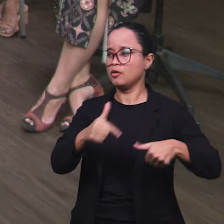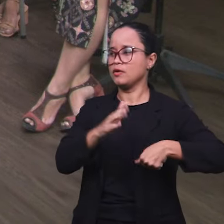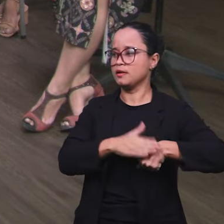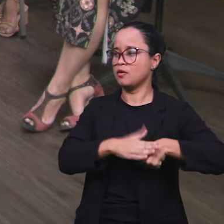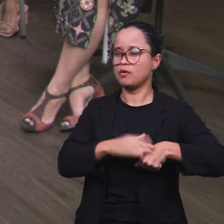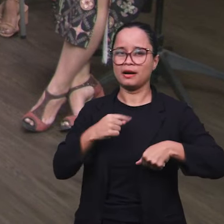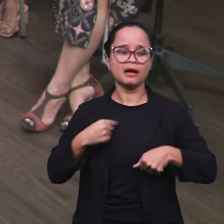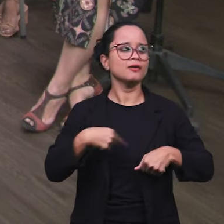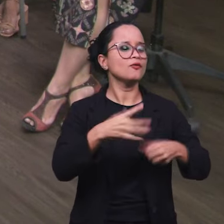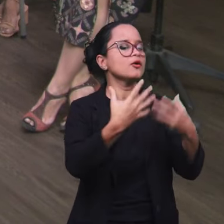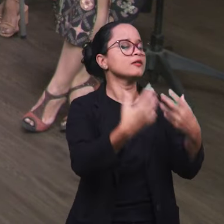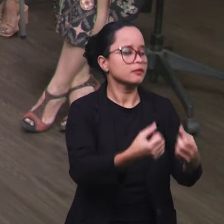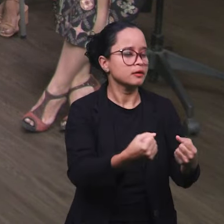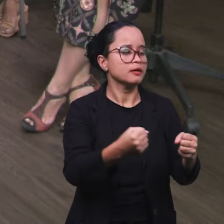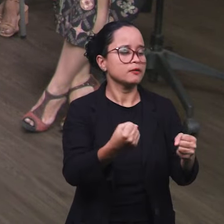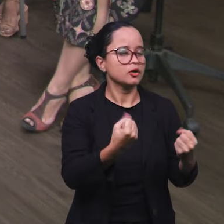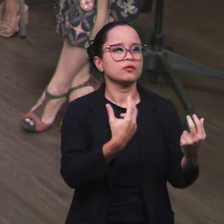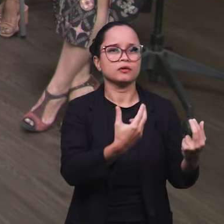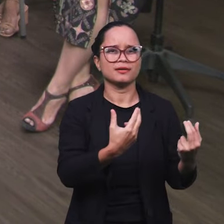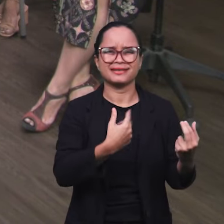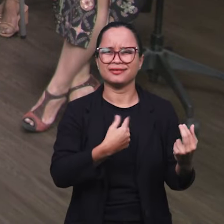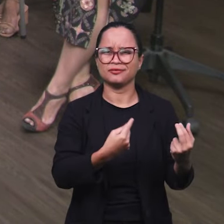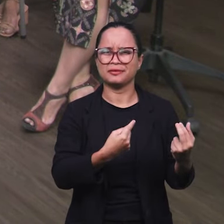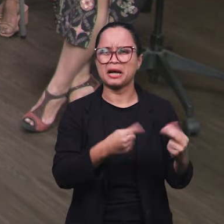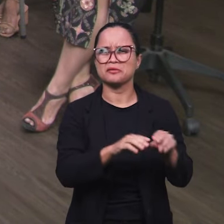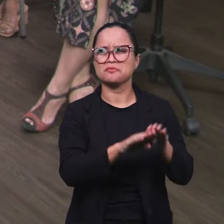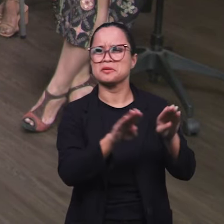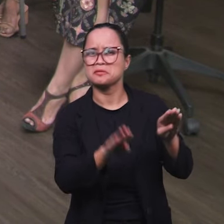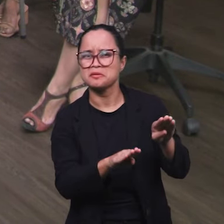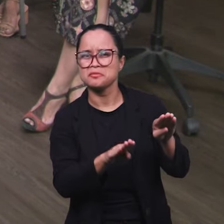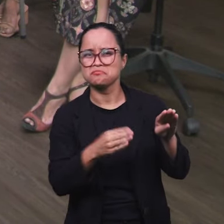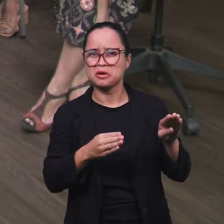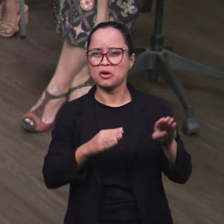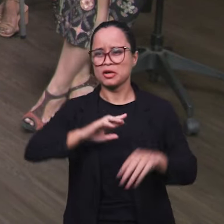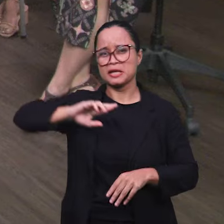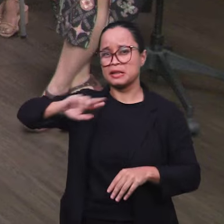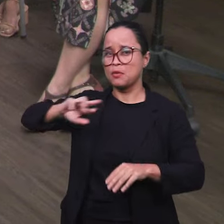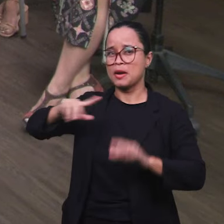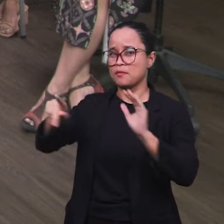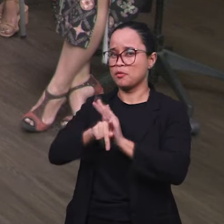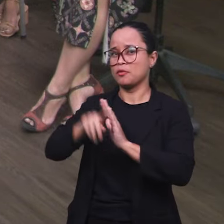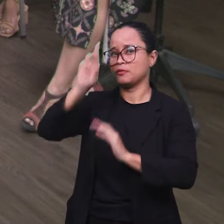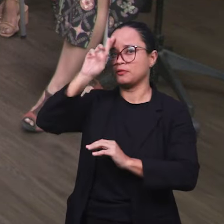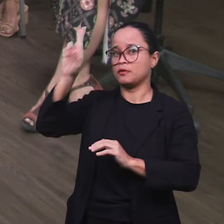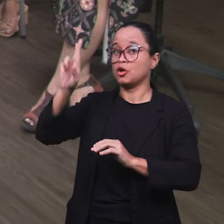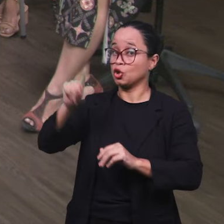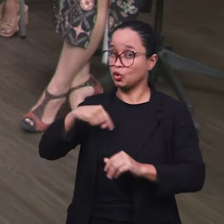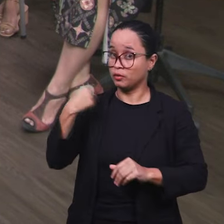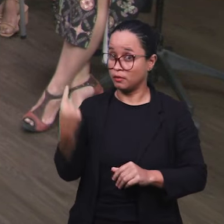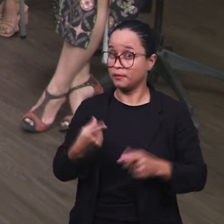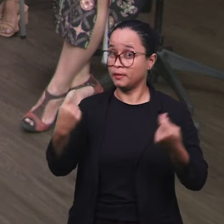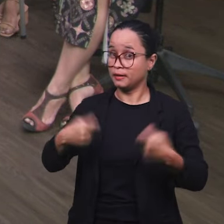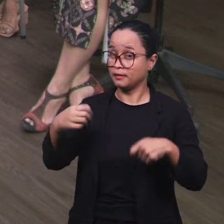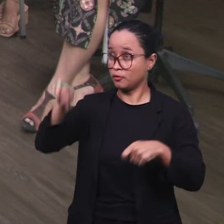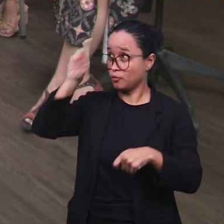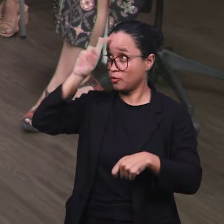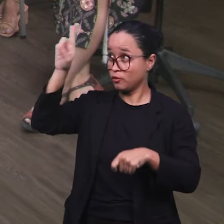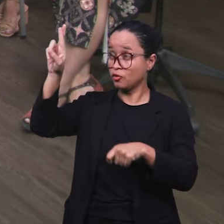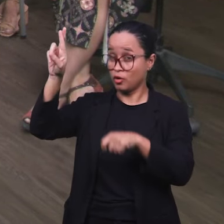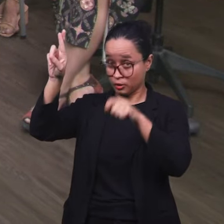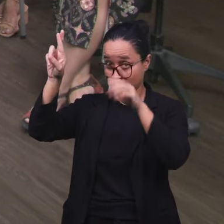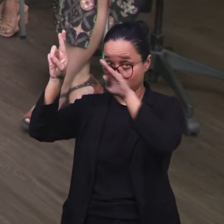me mandou fazer, mas não é o que o Senhor queria. E ele se submeteu a algo que não vem da parte do Senhor. Nossa maior submissão